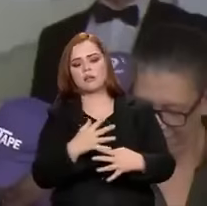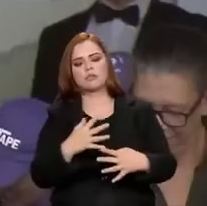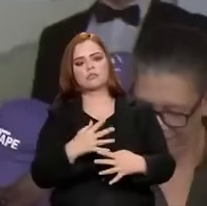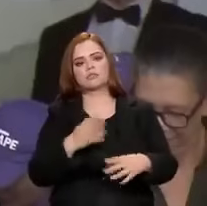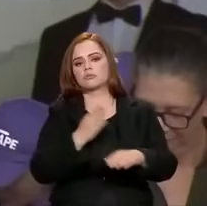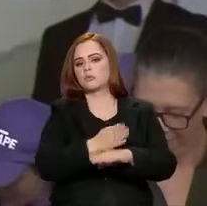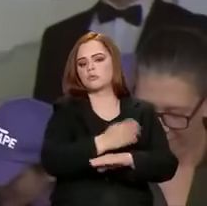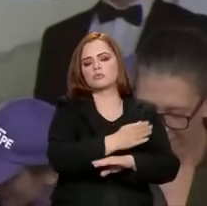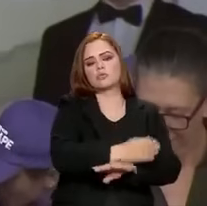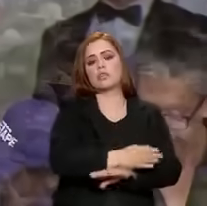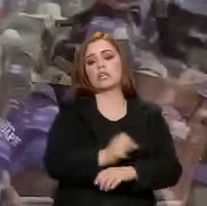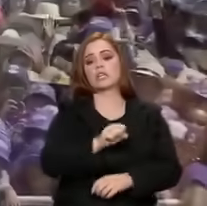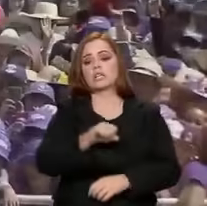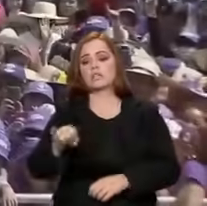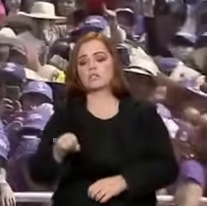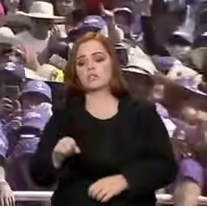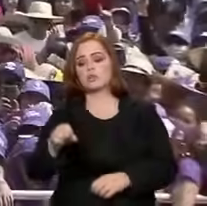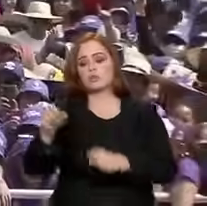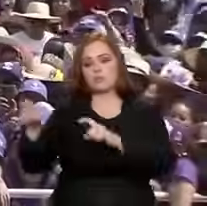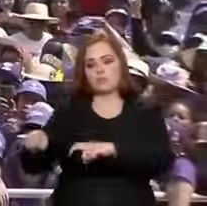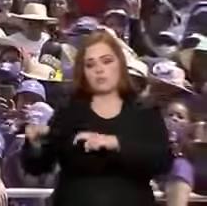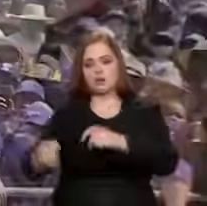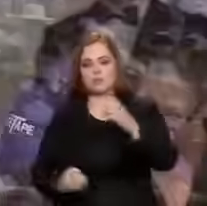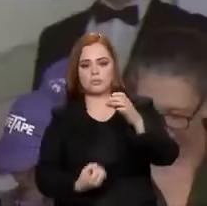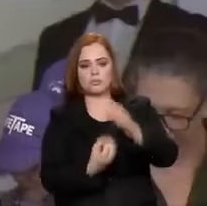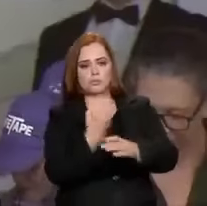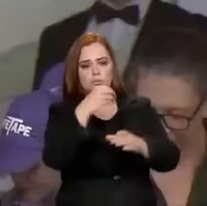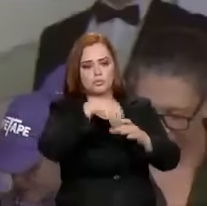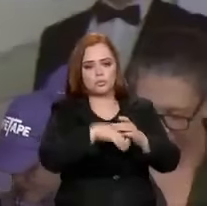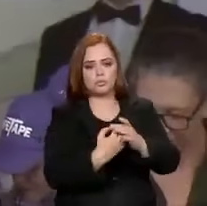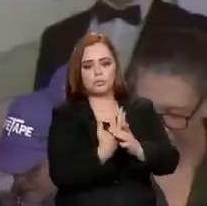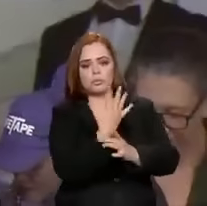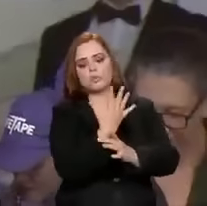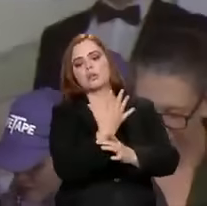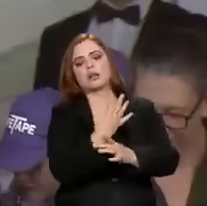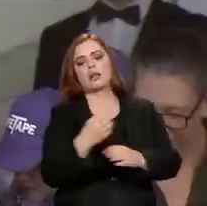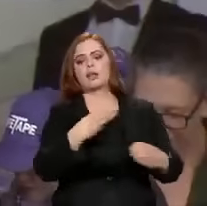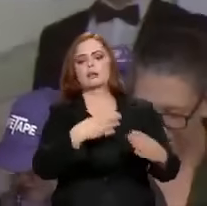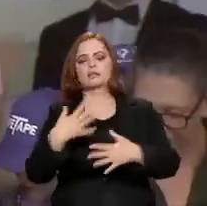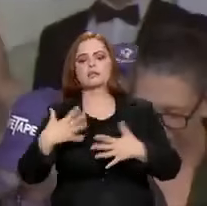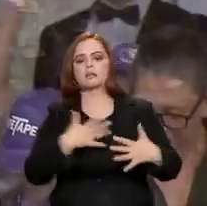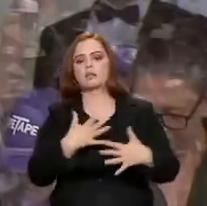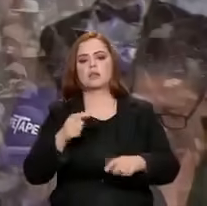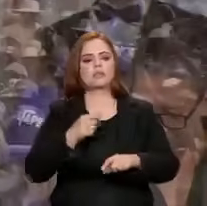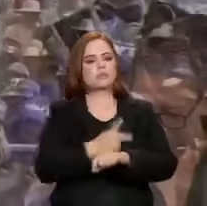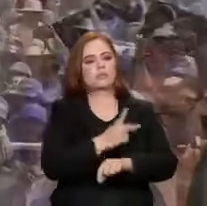não planta a cidade viva a marcha das Margaridas